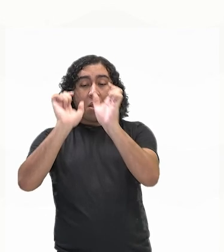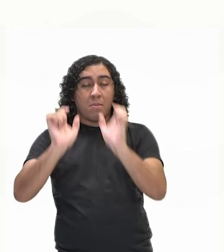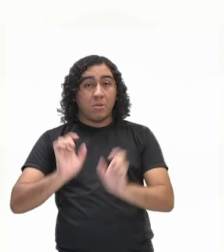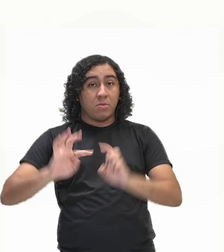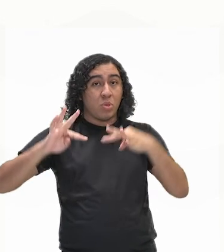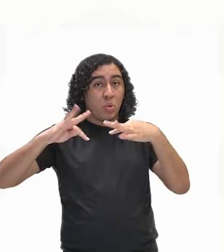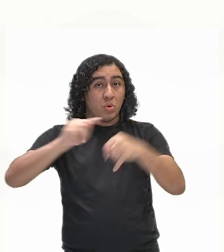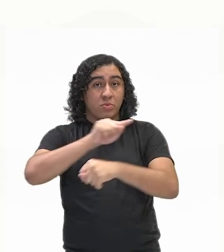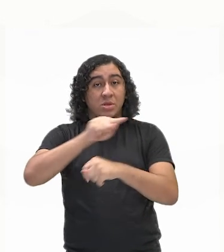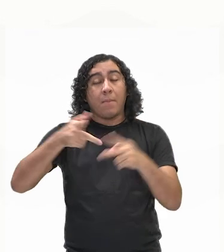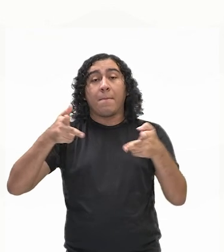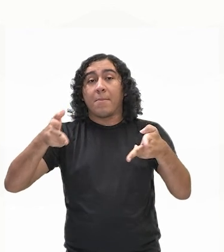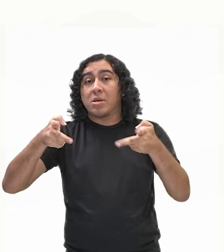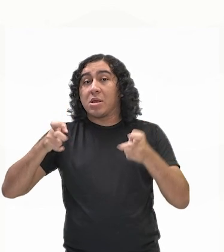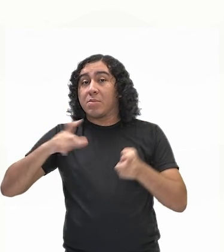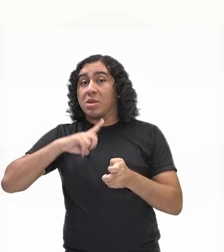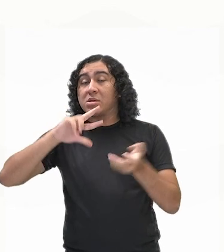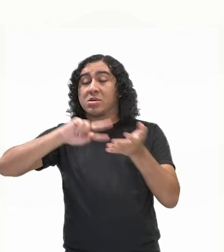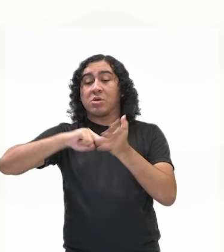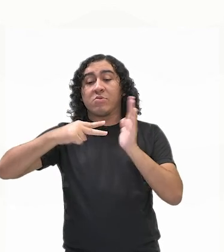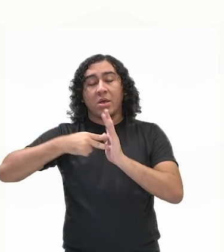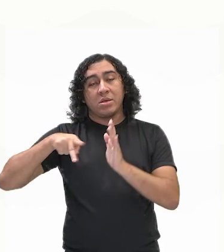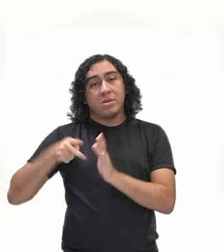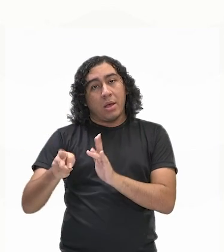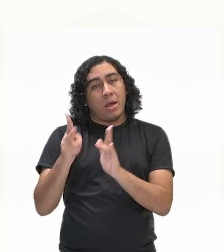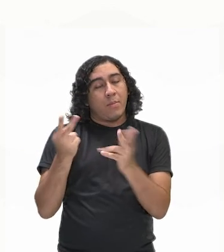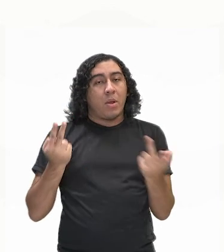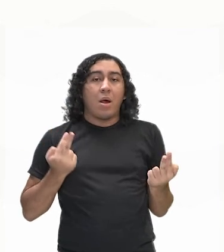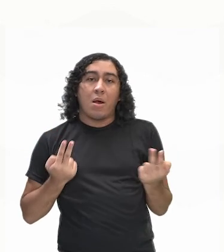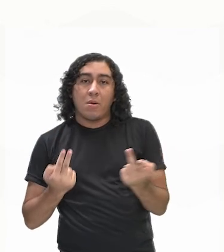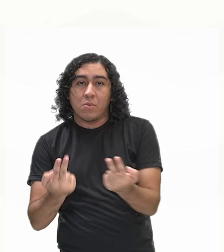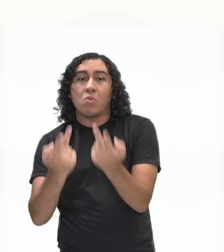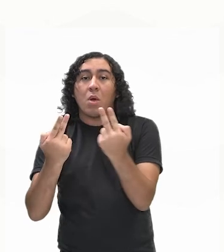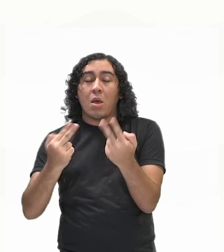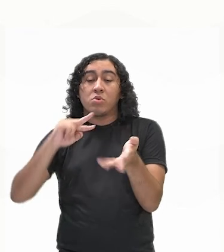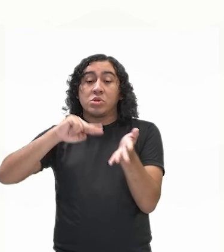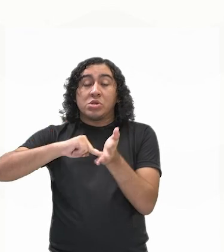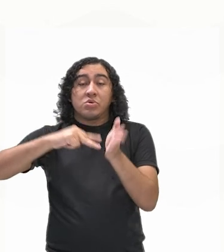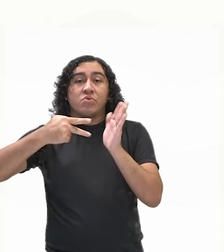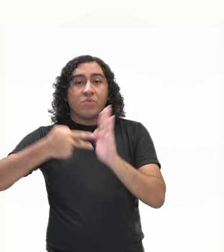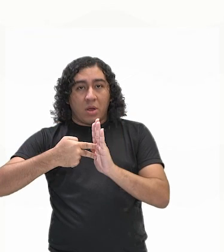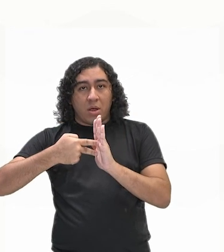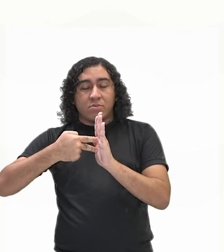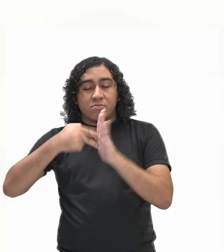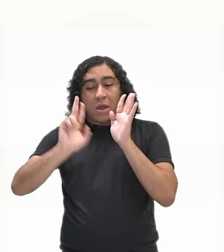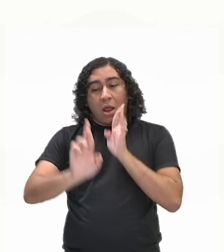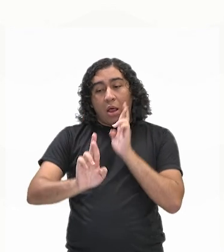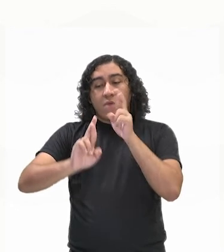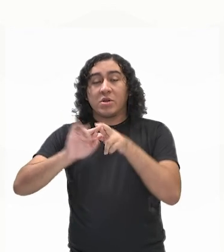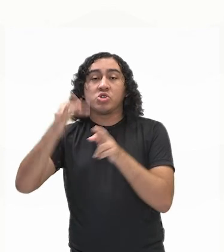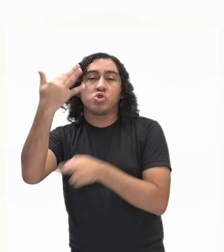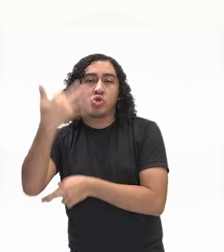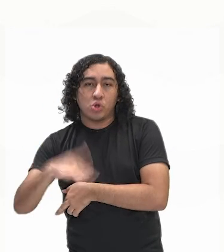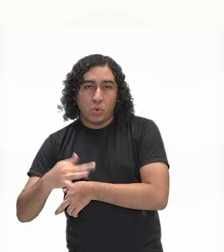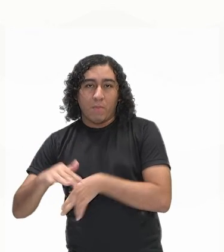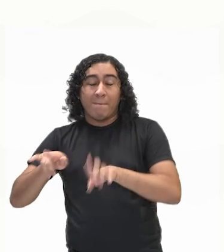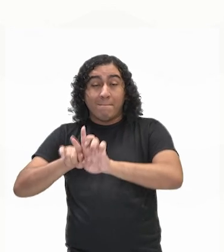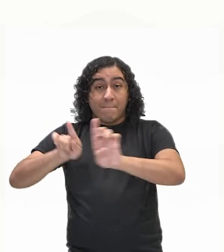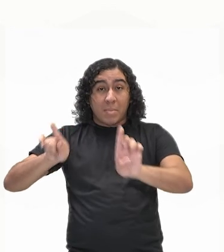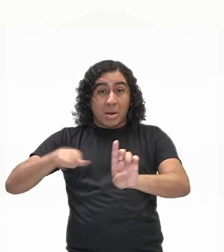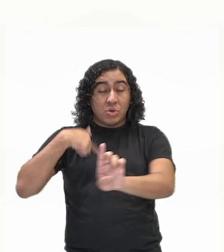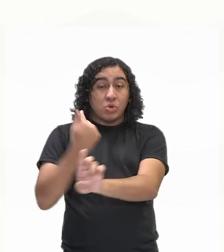vocês perceberam, significam sempre a mesma coisa, tá? Sempre relacionado ali à dor. A diferença é que